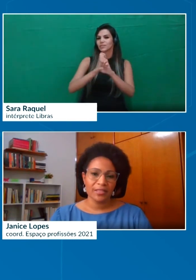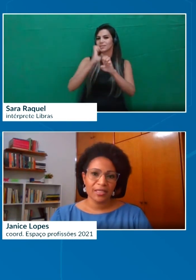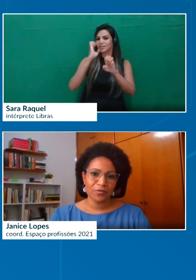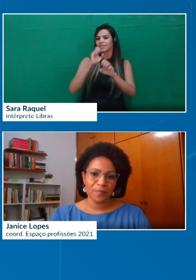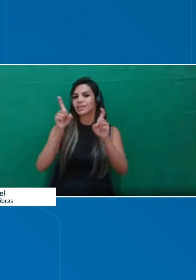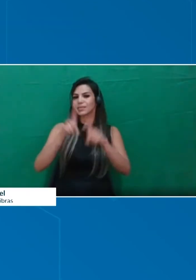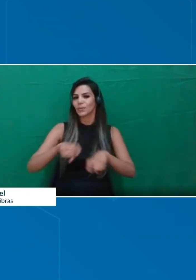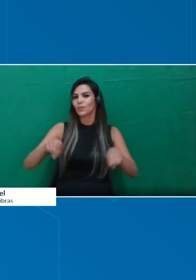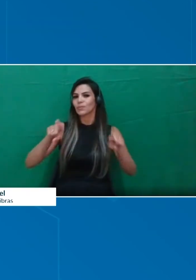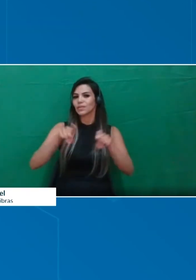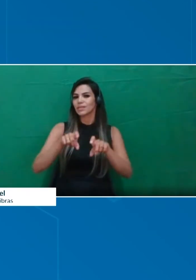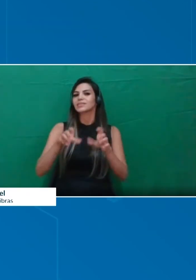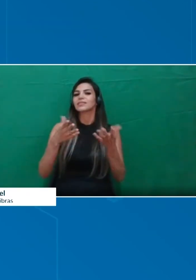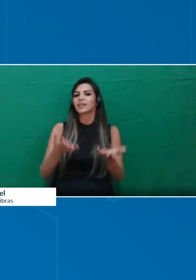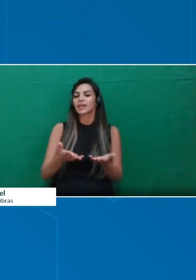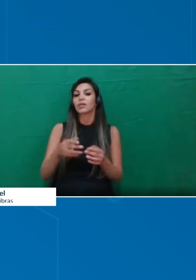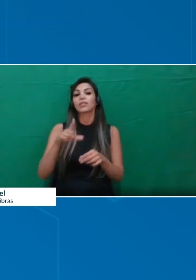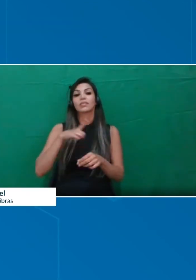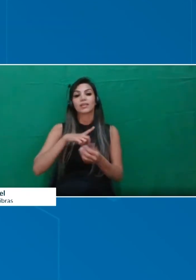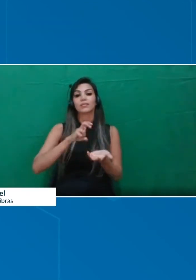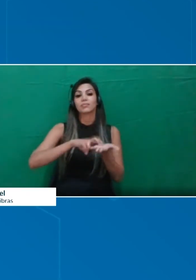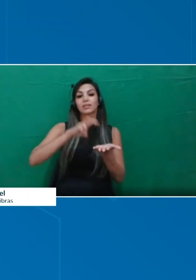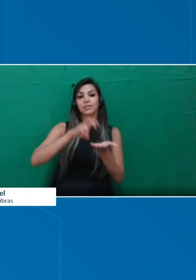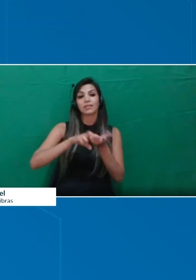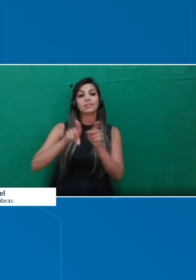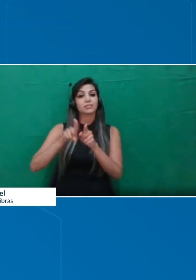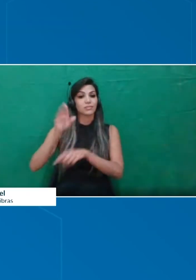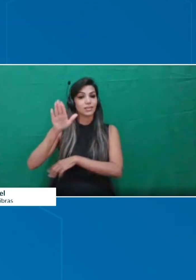atuação, tanto no período matutino quanto no período